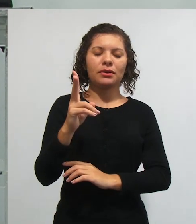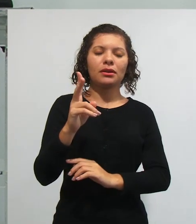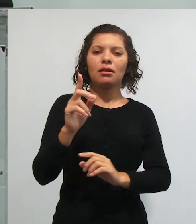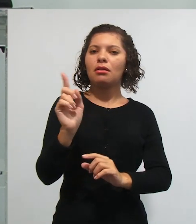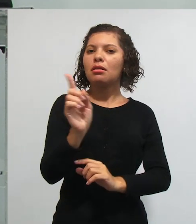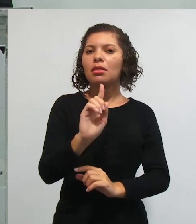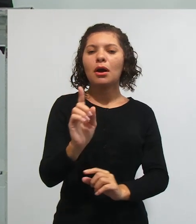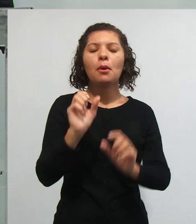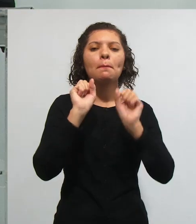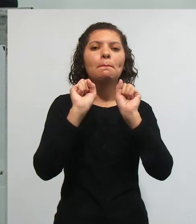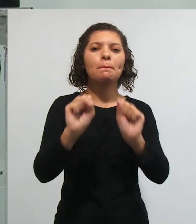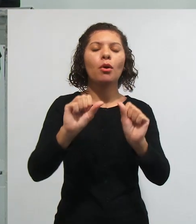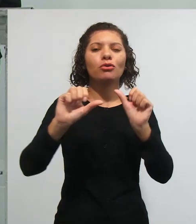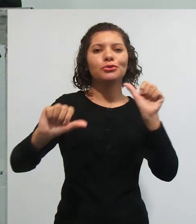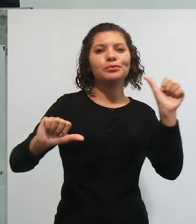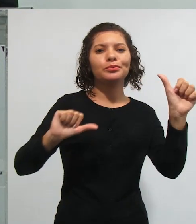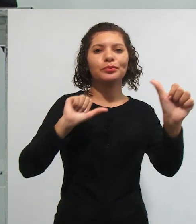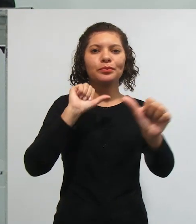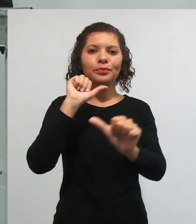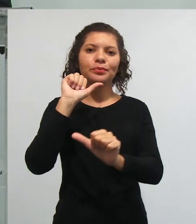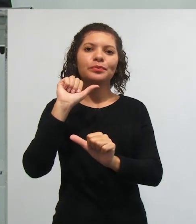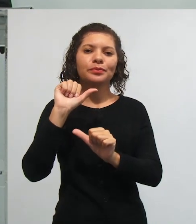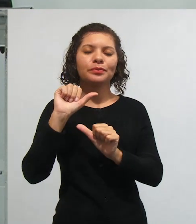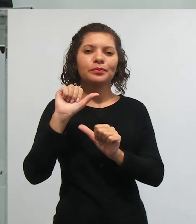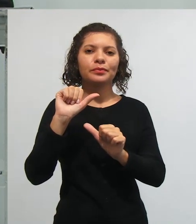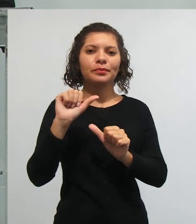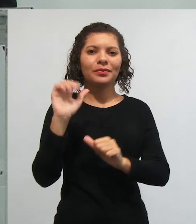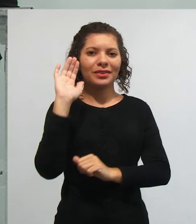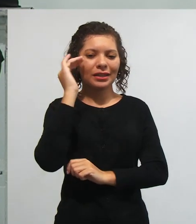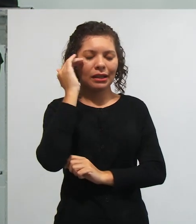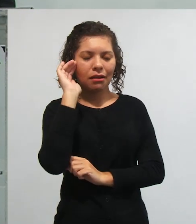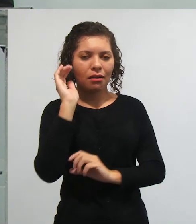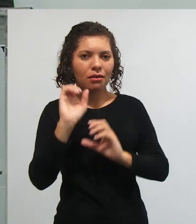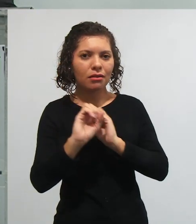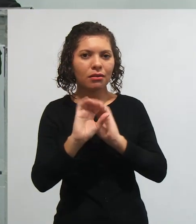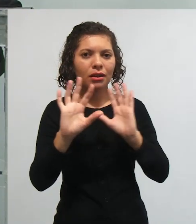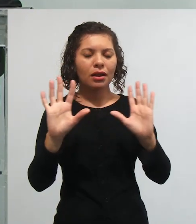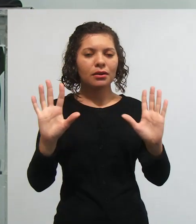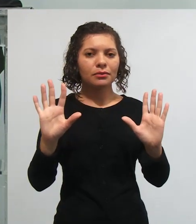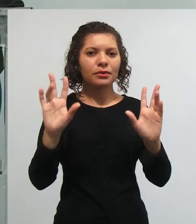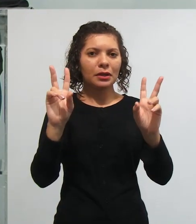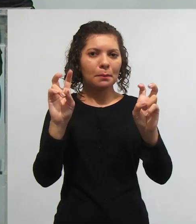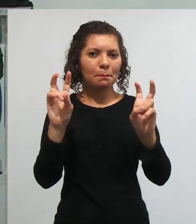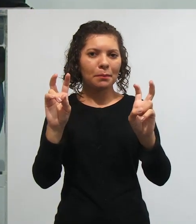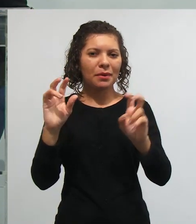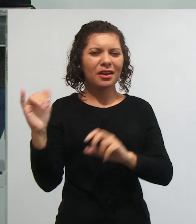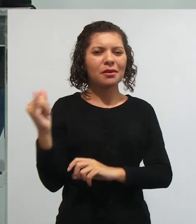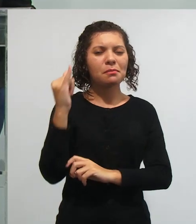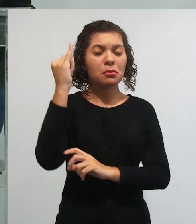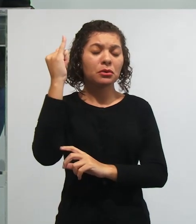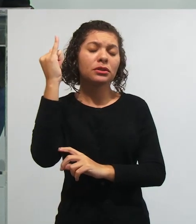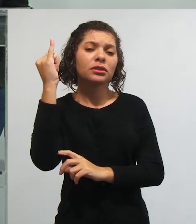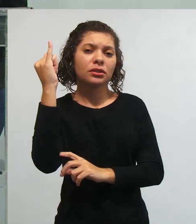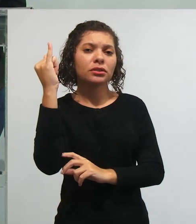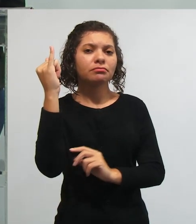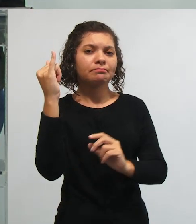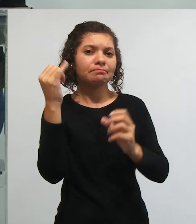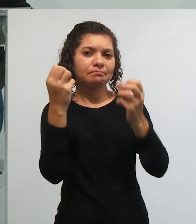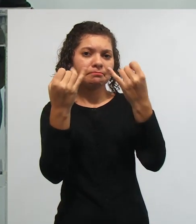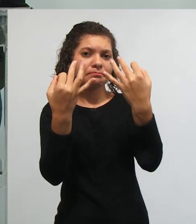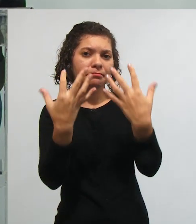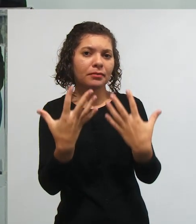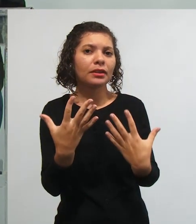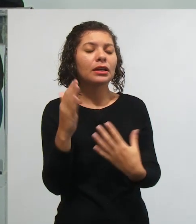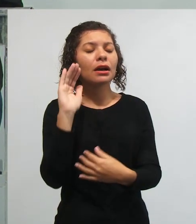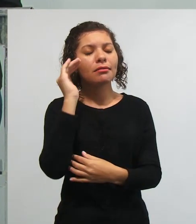estão sempre em processo de transformação compreenderam isso é importante a gente falar como eu vou